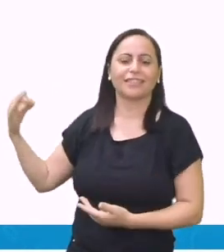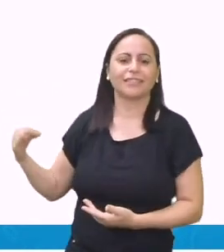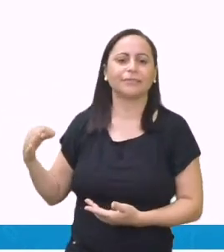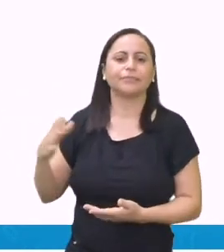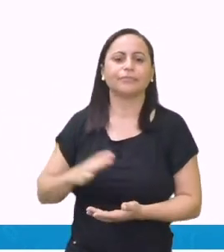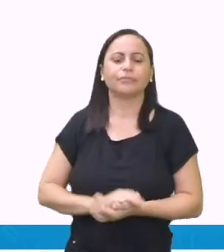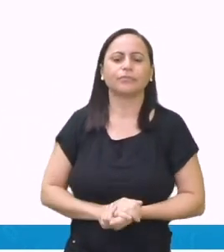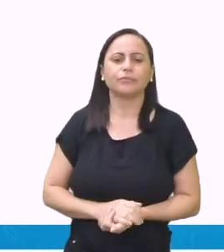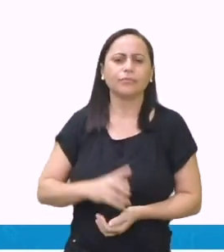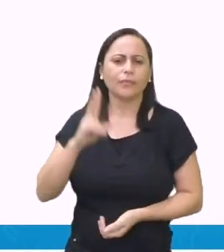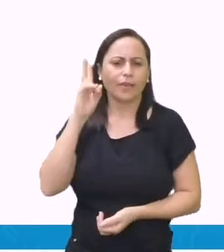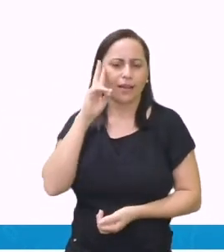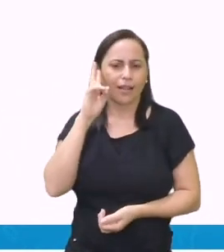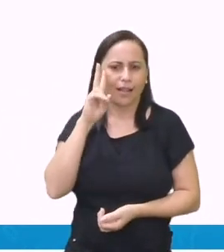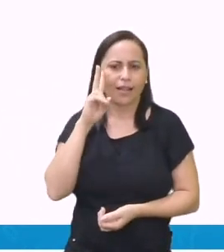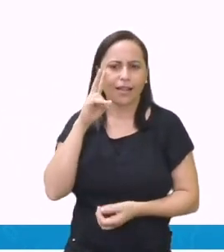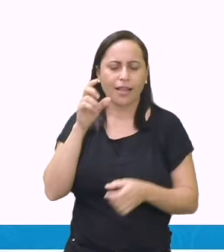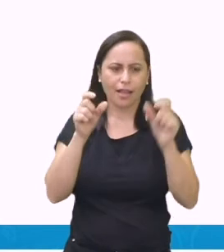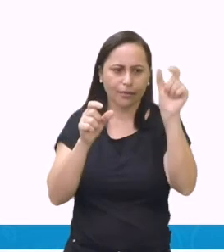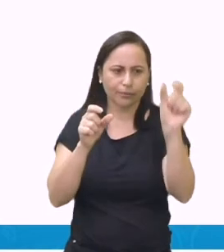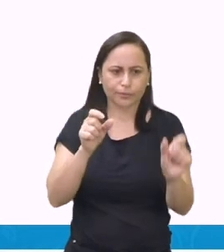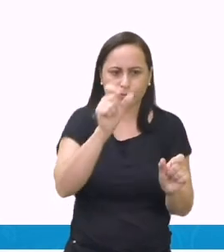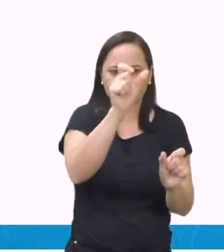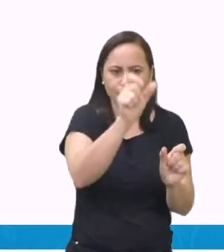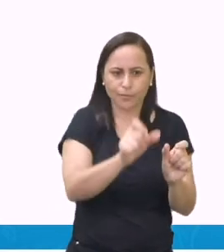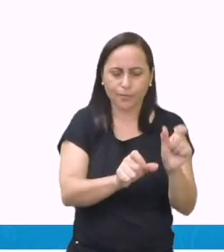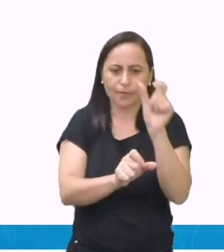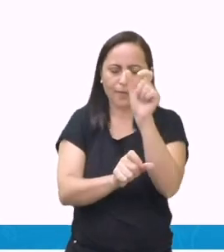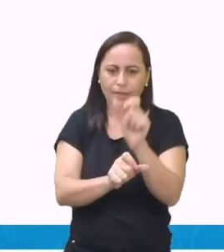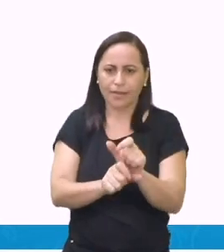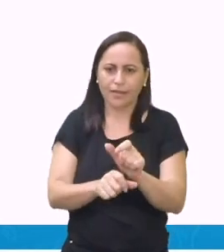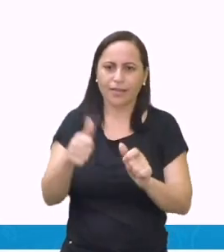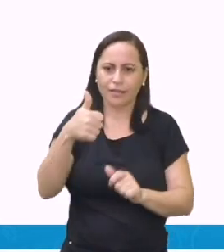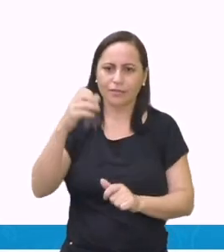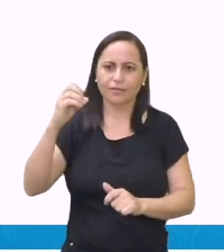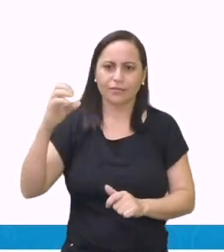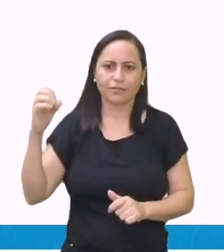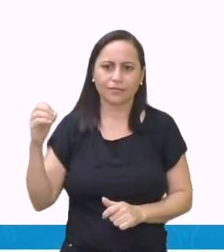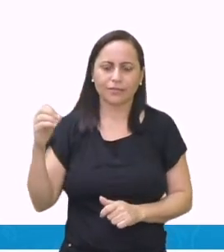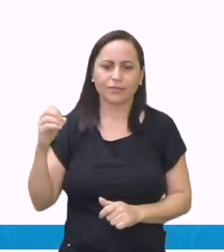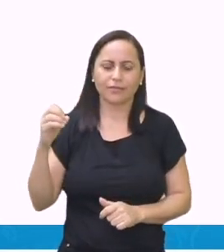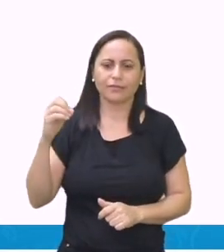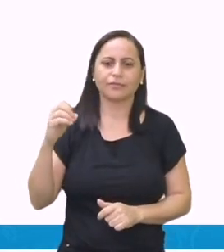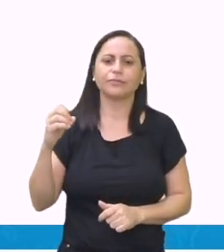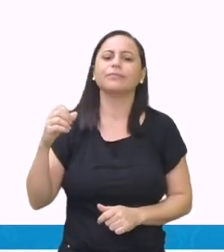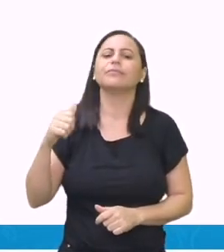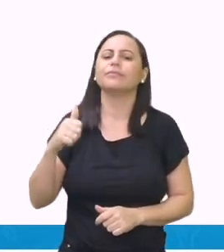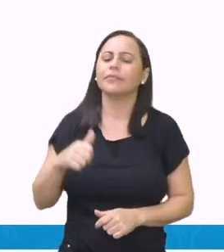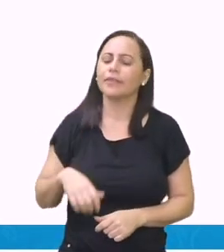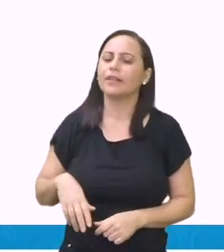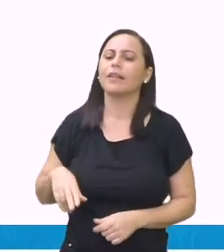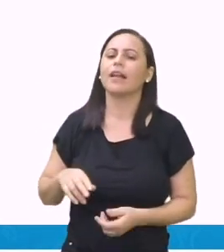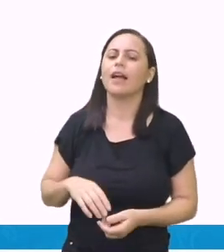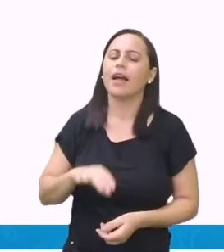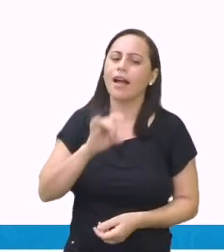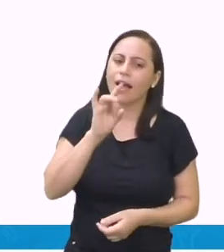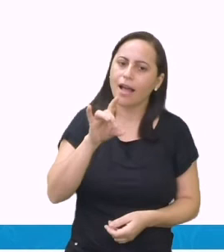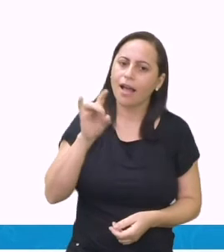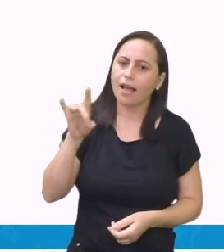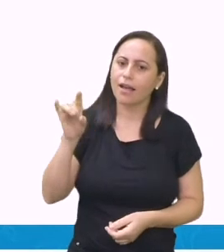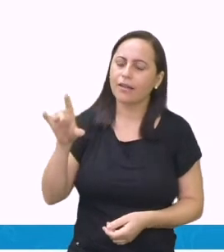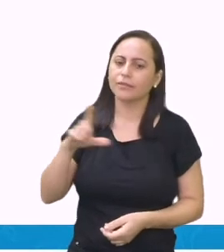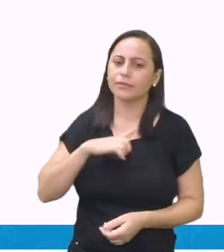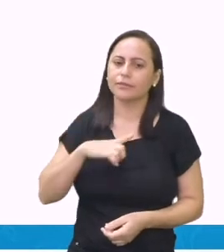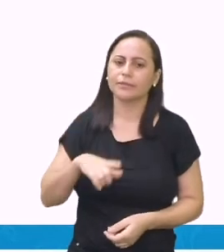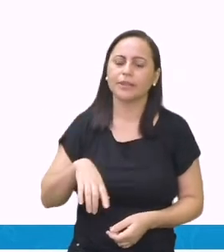vocês lembram da nossa barrinha lá que nós contamos de 10 em 10? E essas aqui também contém. Cada barrinha contém